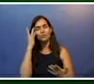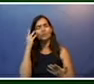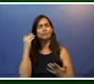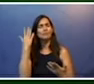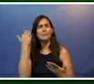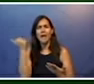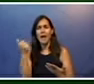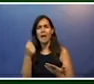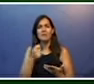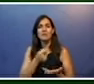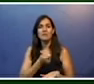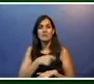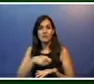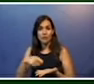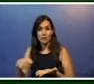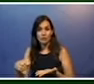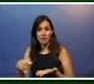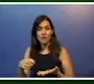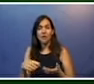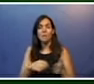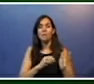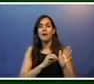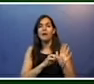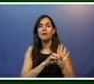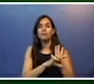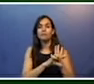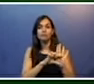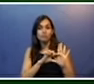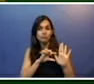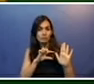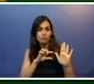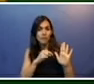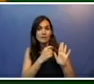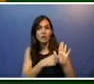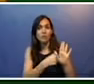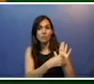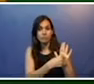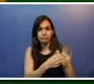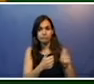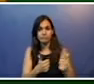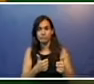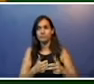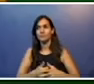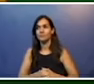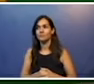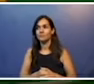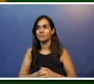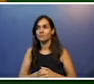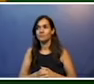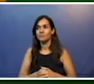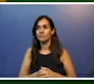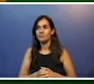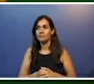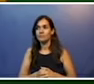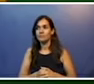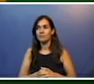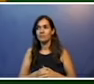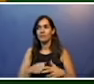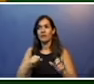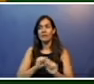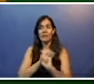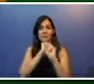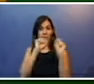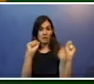peça para ela grifar, para ela circular o trecho que mais agradou ela, tá bom? Aqui um exemplo. Na manhã